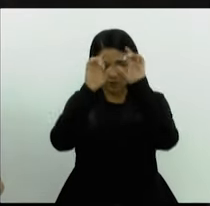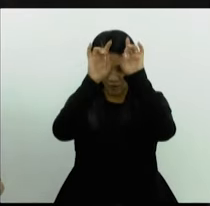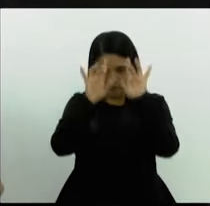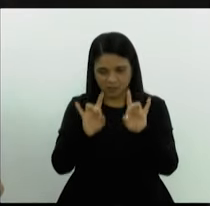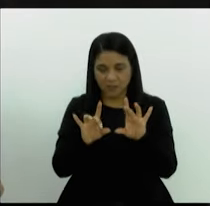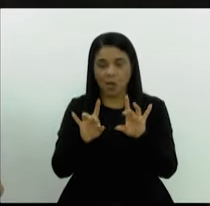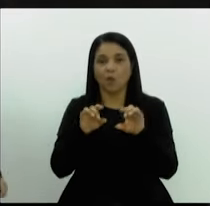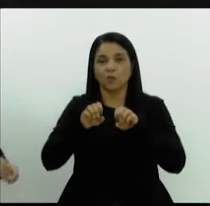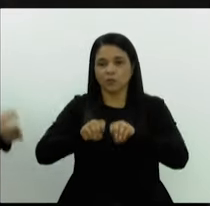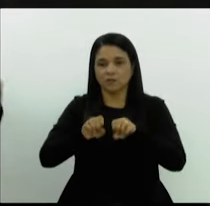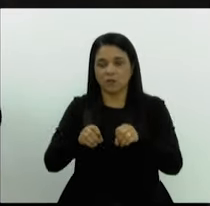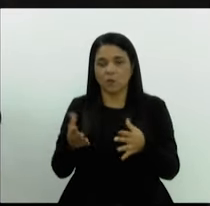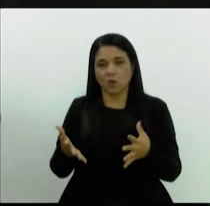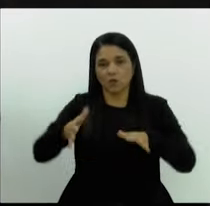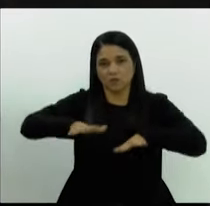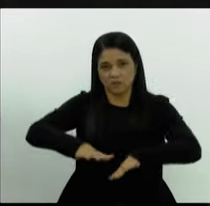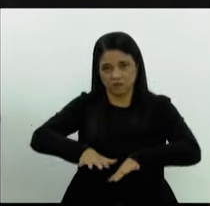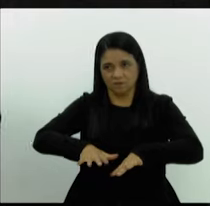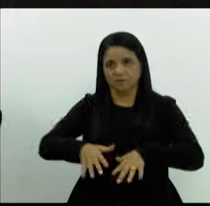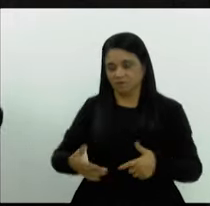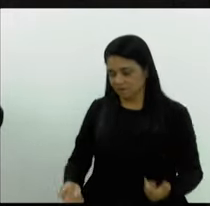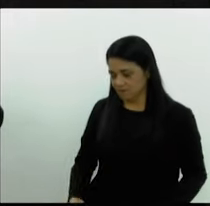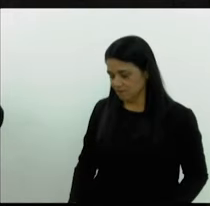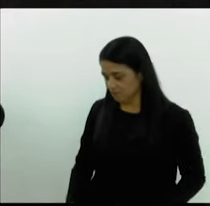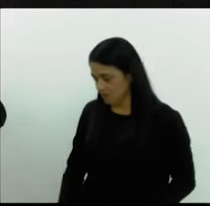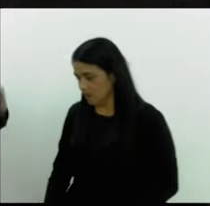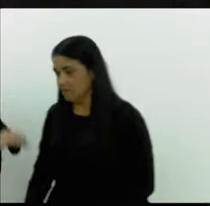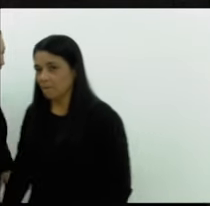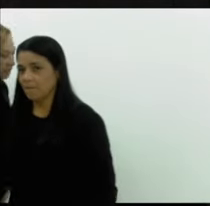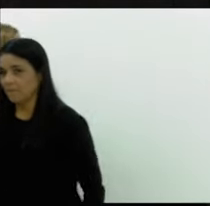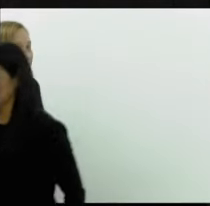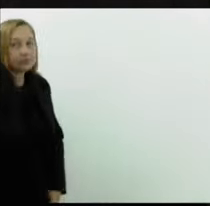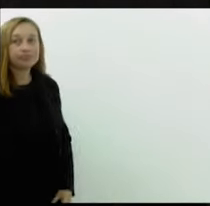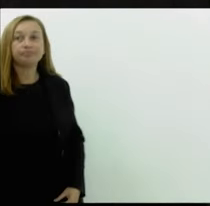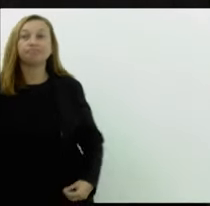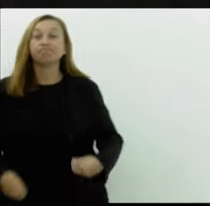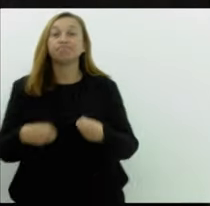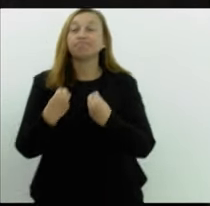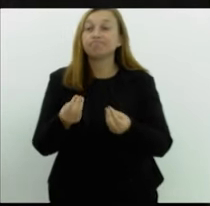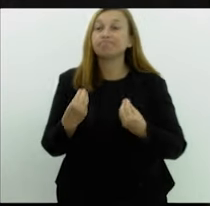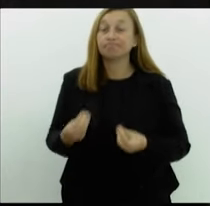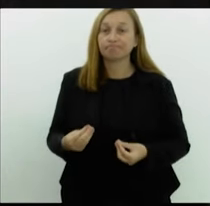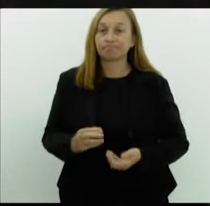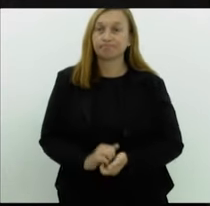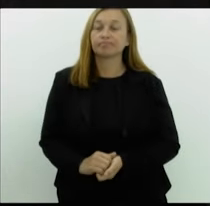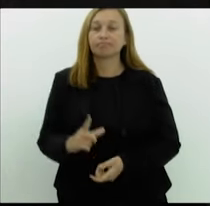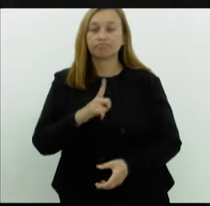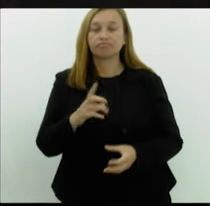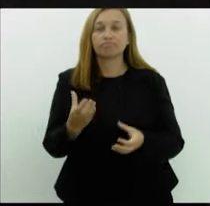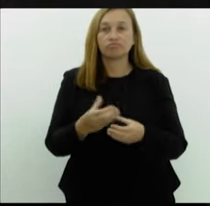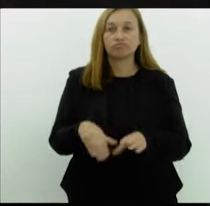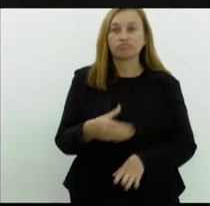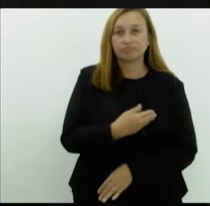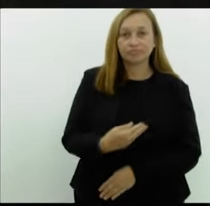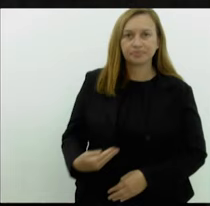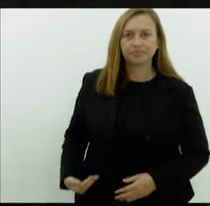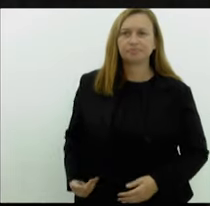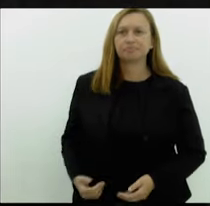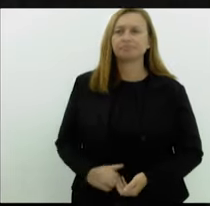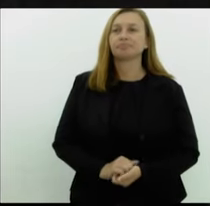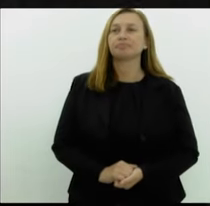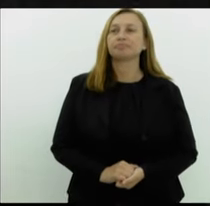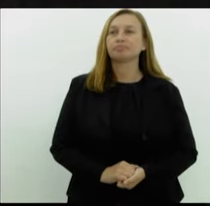em educação inclusiva. Para que a criação desse cargo? Para que tenha concurso público no